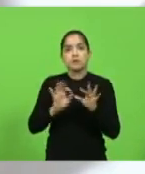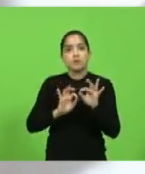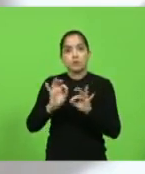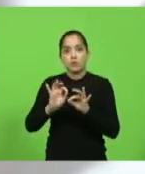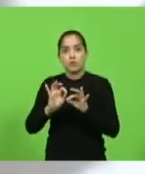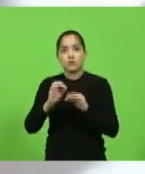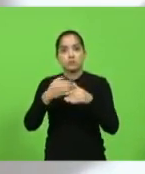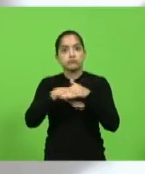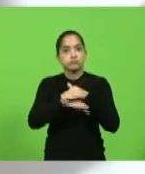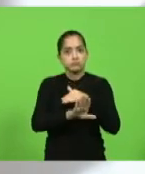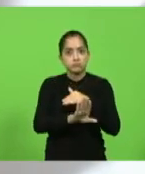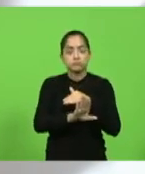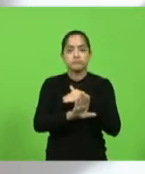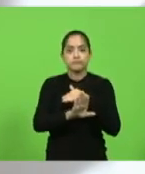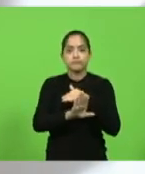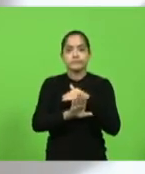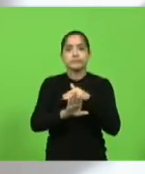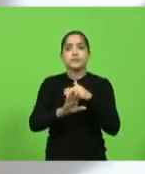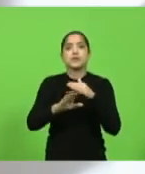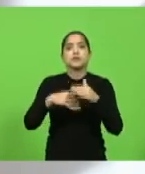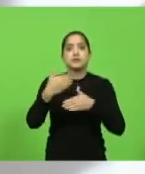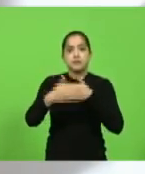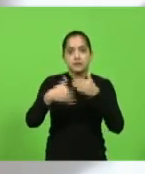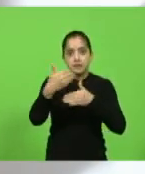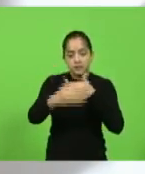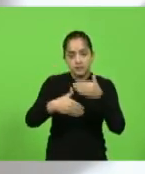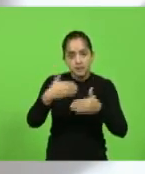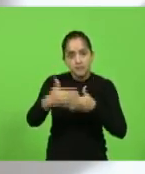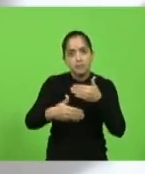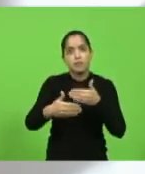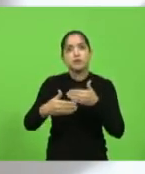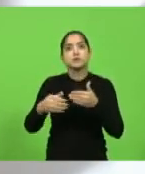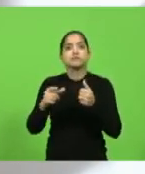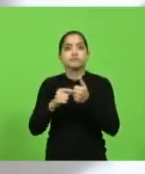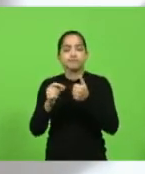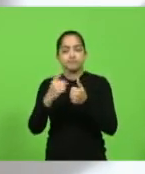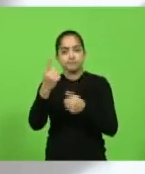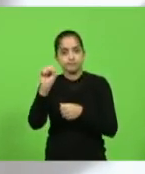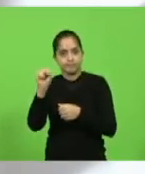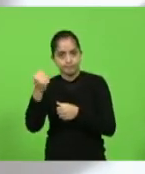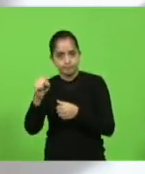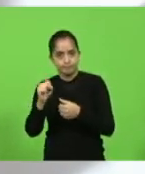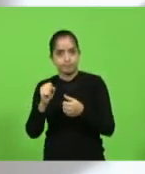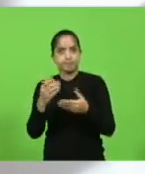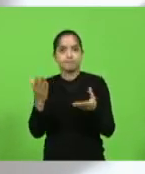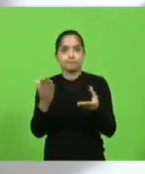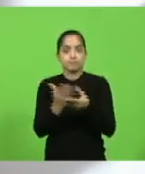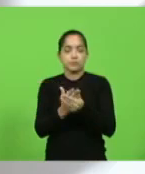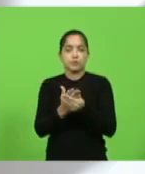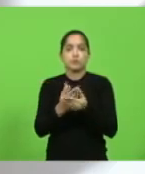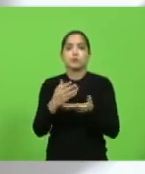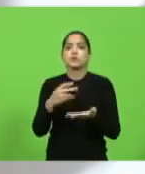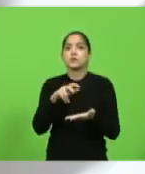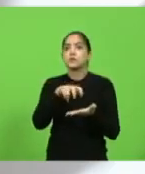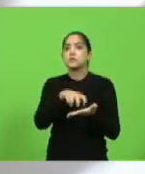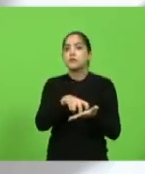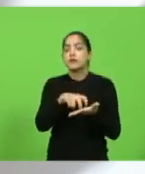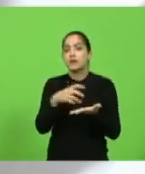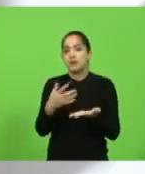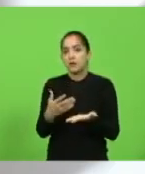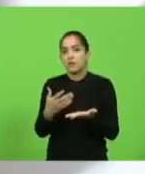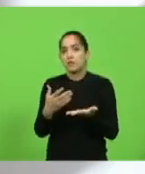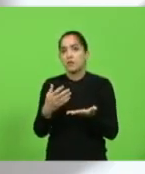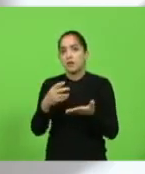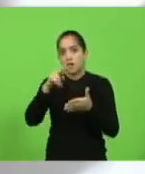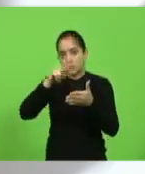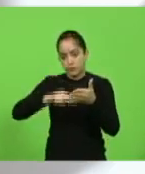ser desenterrado conforme dicção do artigo 18 do Código de Processo Penal. E, para deixar bem claro, eu vou fazer a leitura,